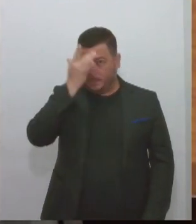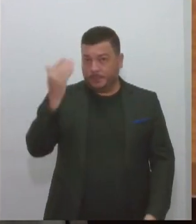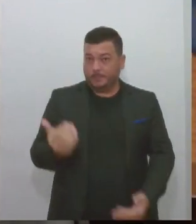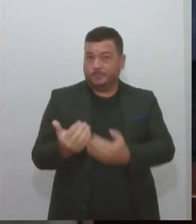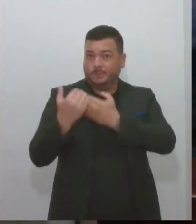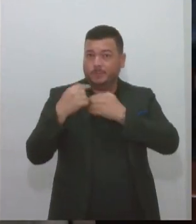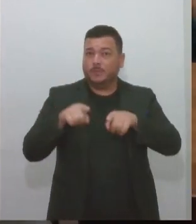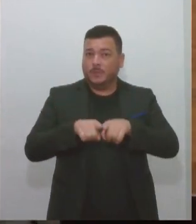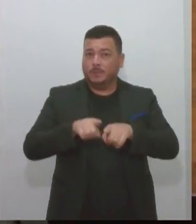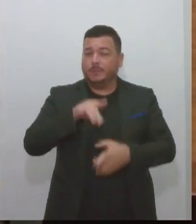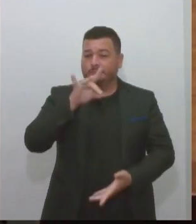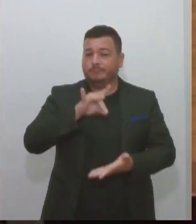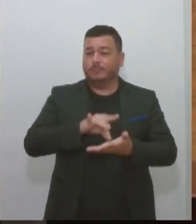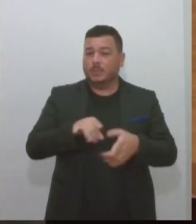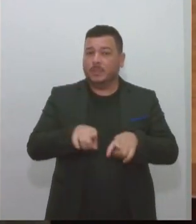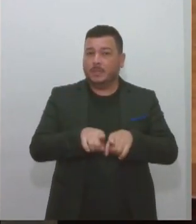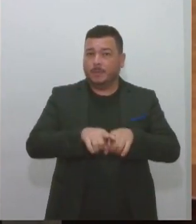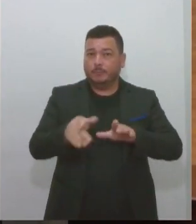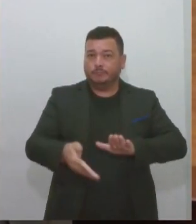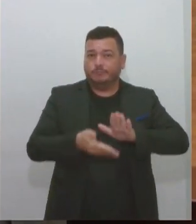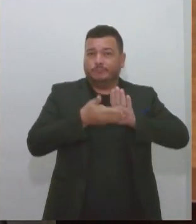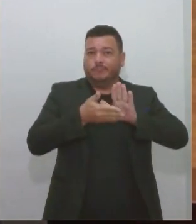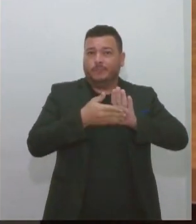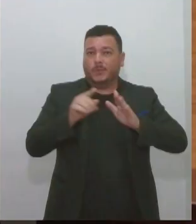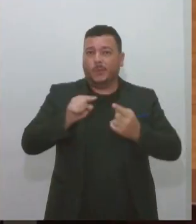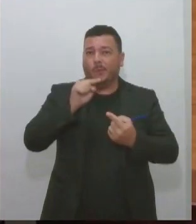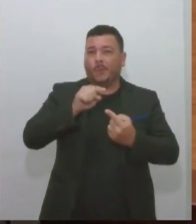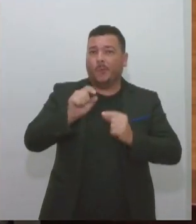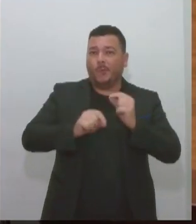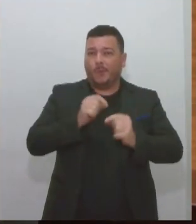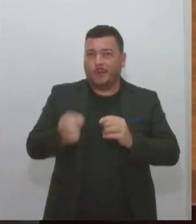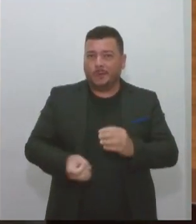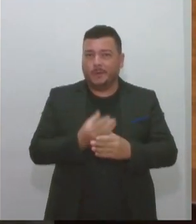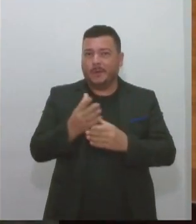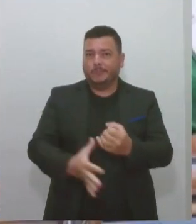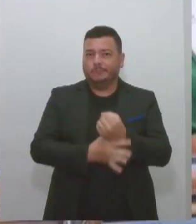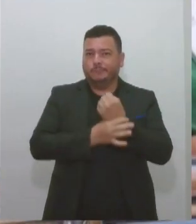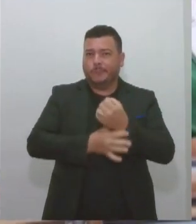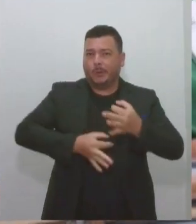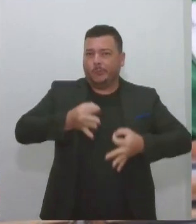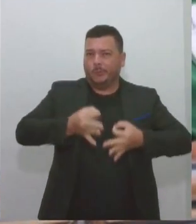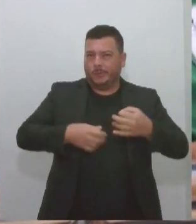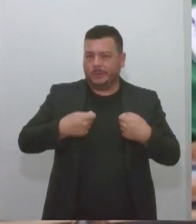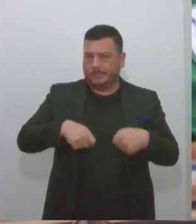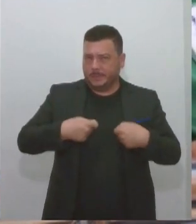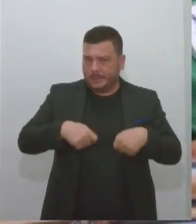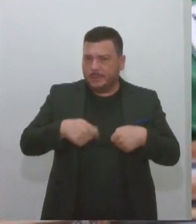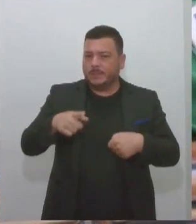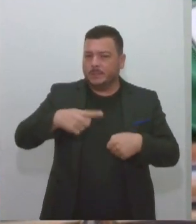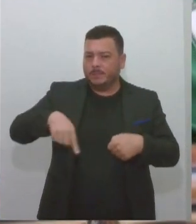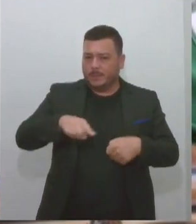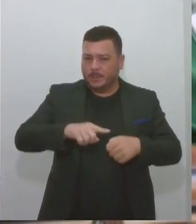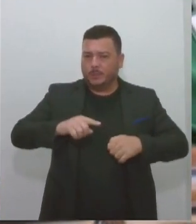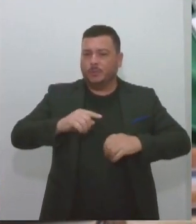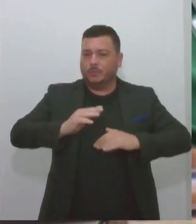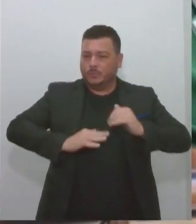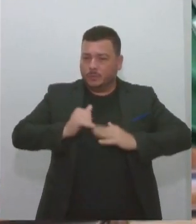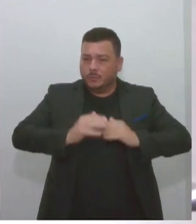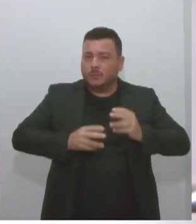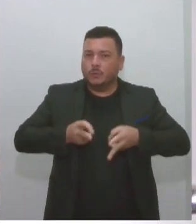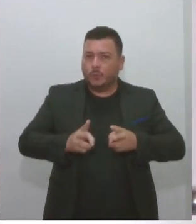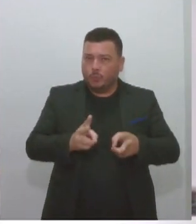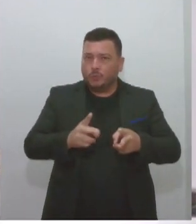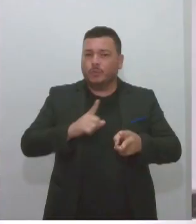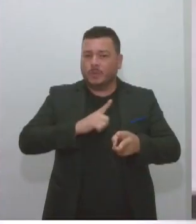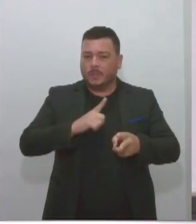os proponentes a intenção de criar a garantia jurídica necessária para que os taxistas sigam tendo a condição de